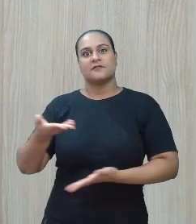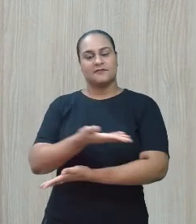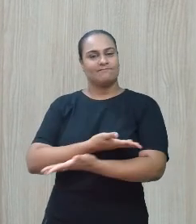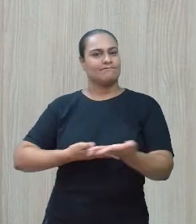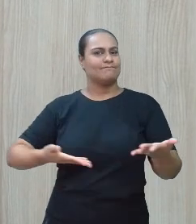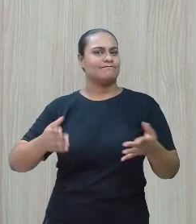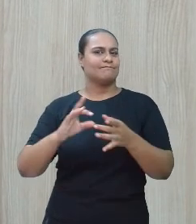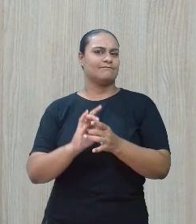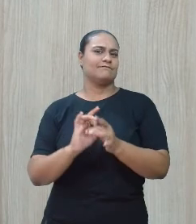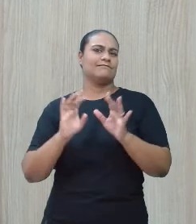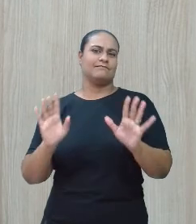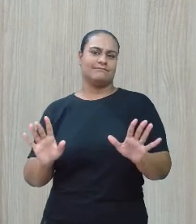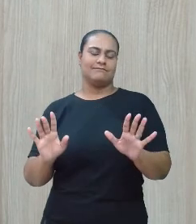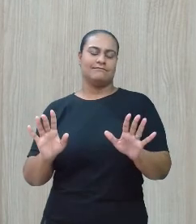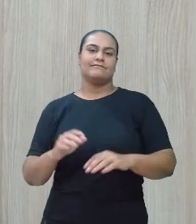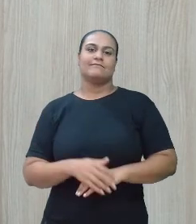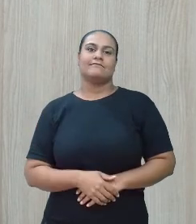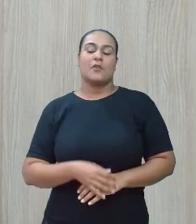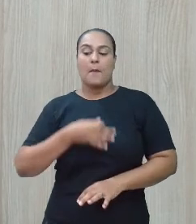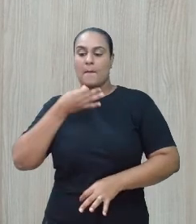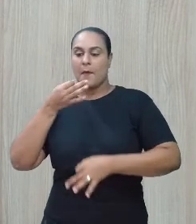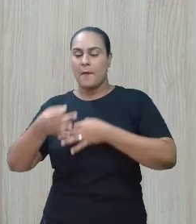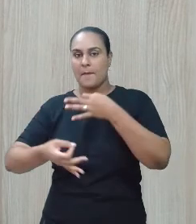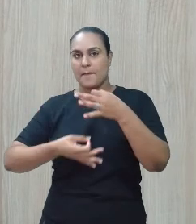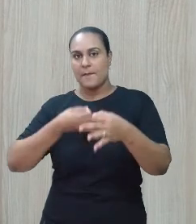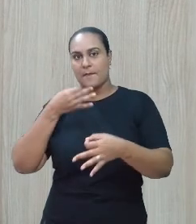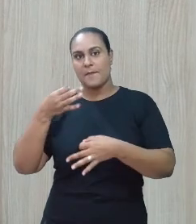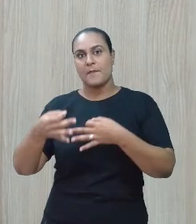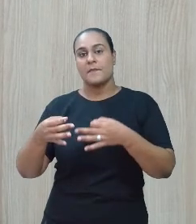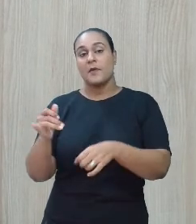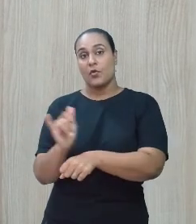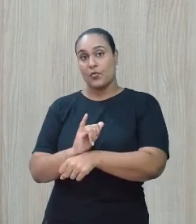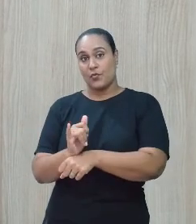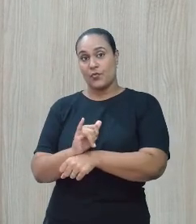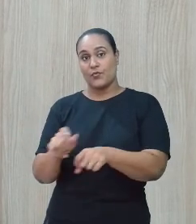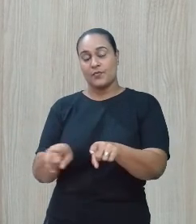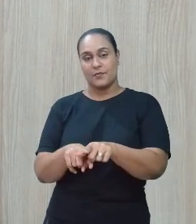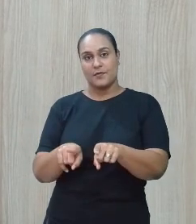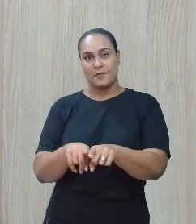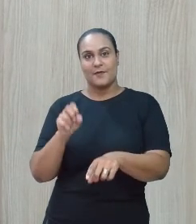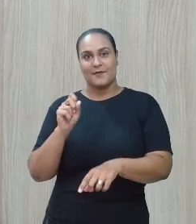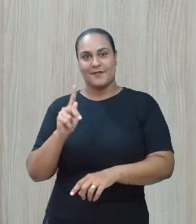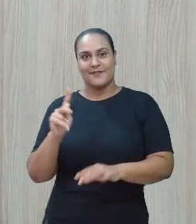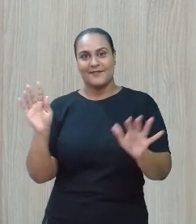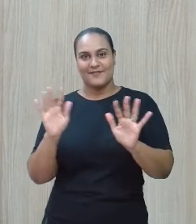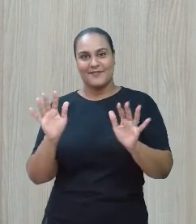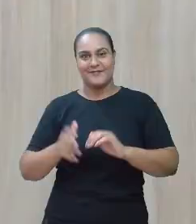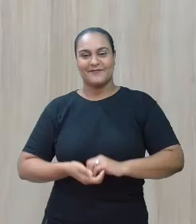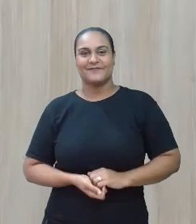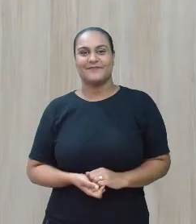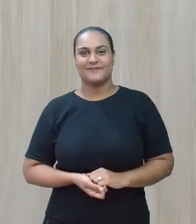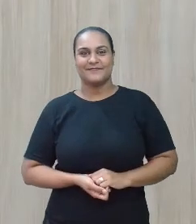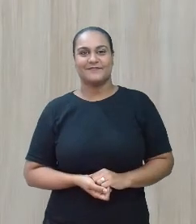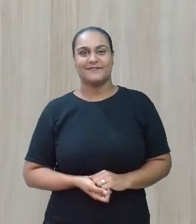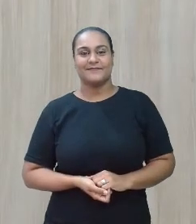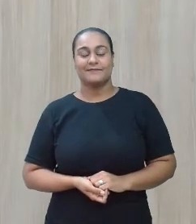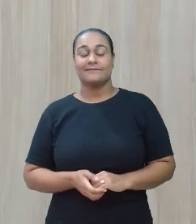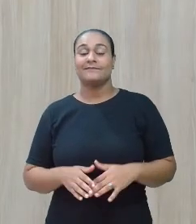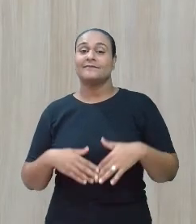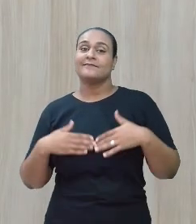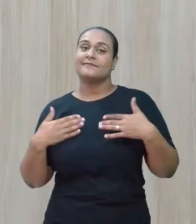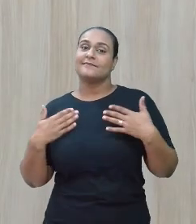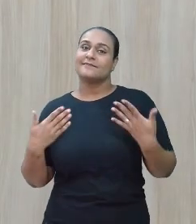à vontade no chat e deixem o seu comentário lá também no YouTube, tá certo? Volto com você, Adri. Então, é isso